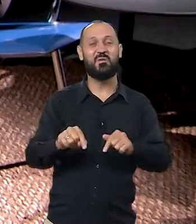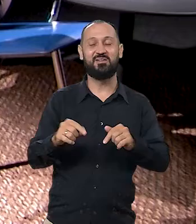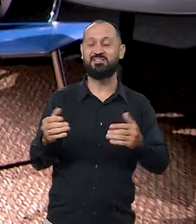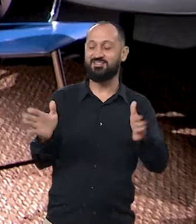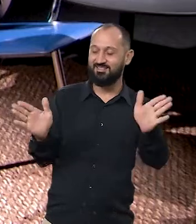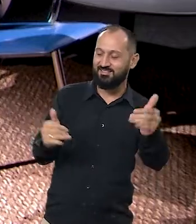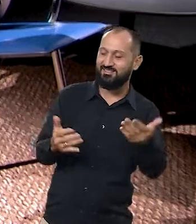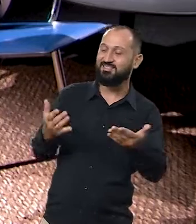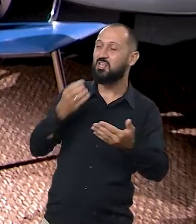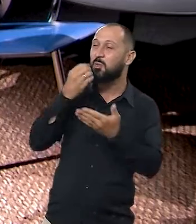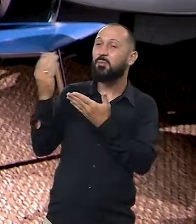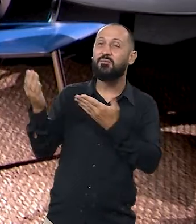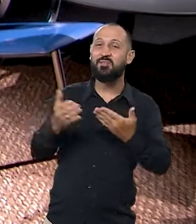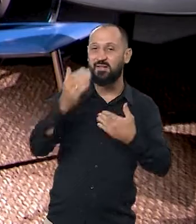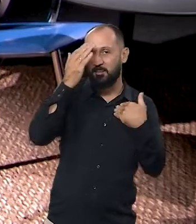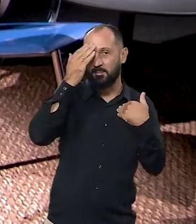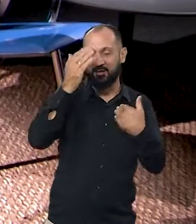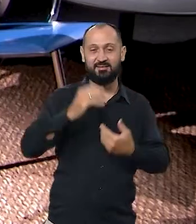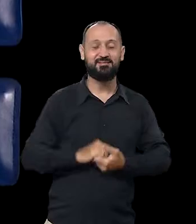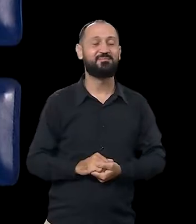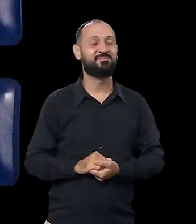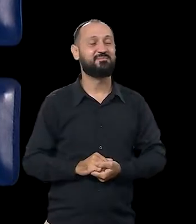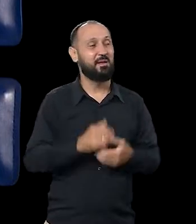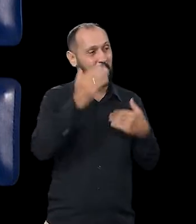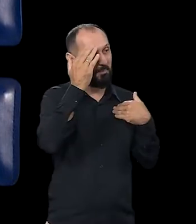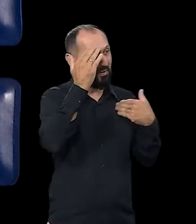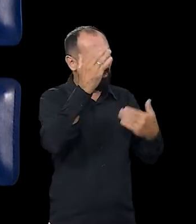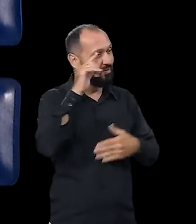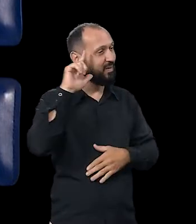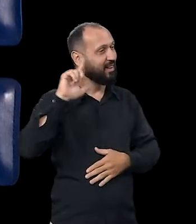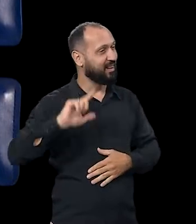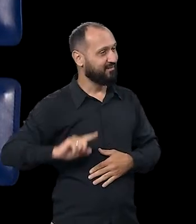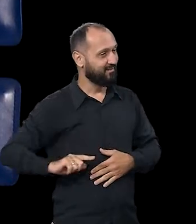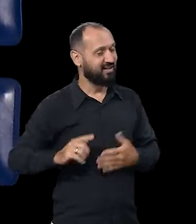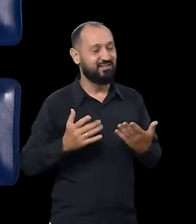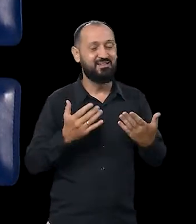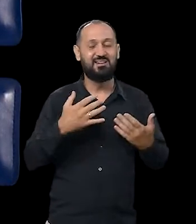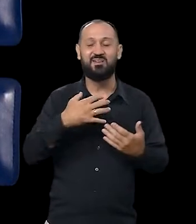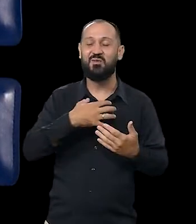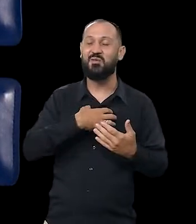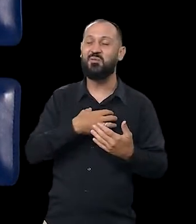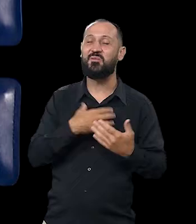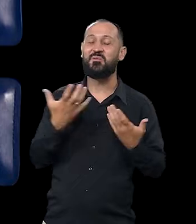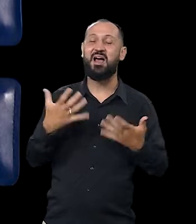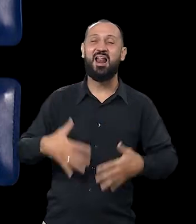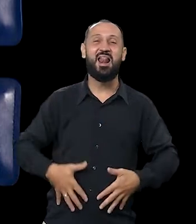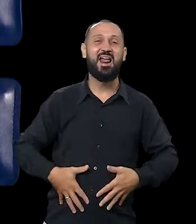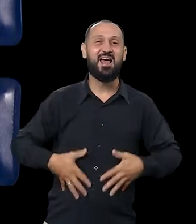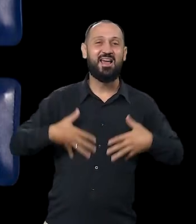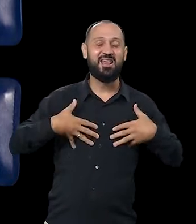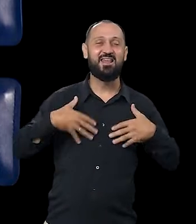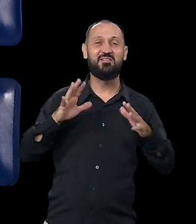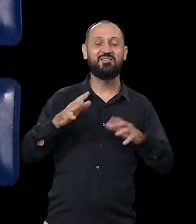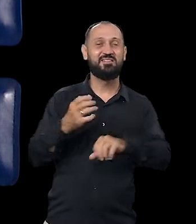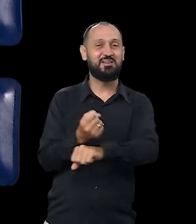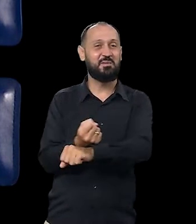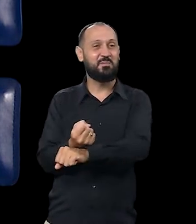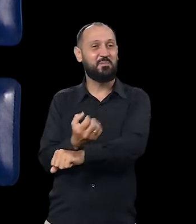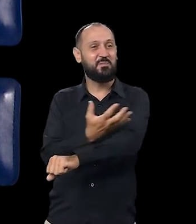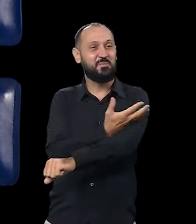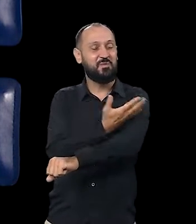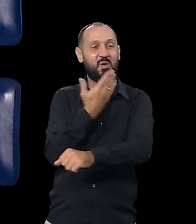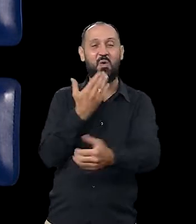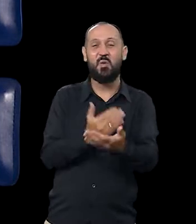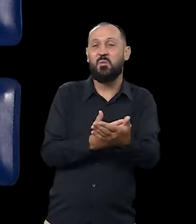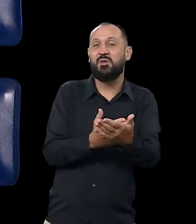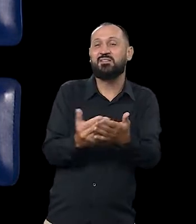estúdios. Seja muito bem-vindo, obrigado. Muito obrigado, Lívia. Uma alegria muito grande, né? E você já me